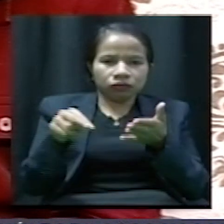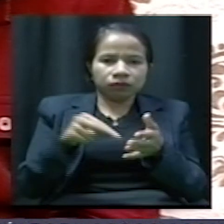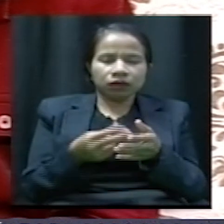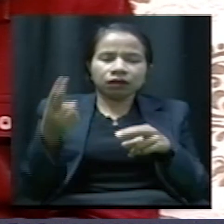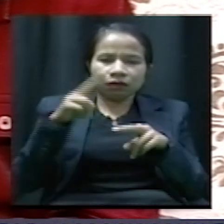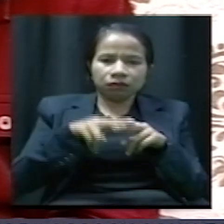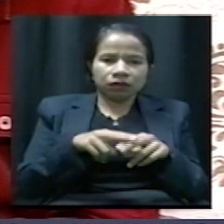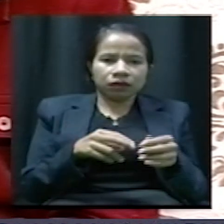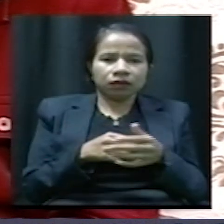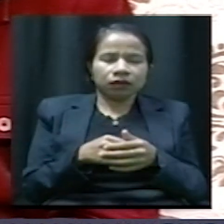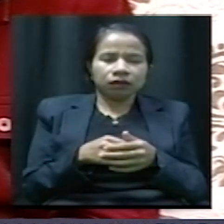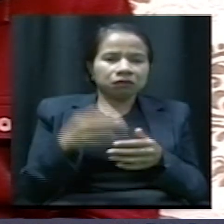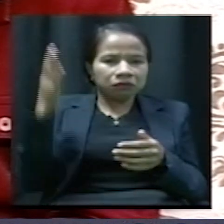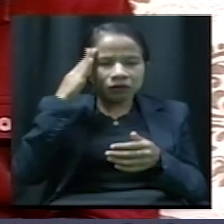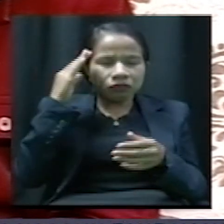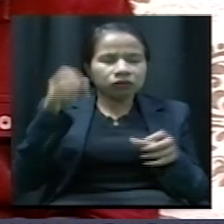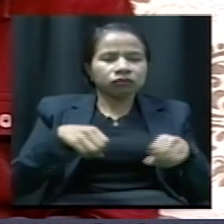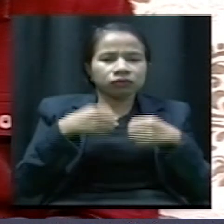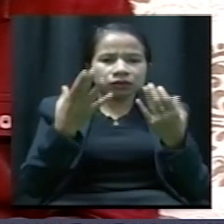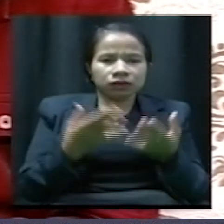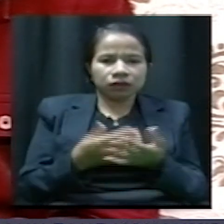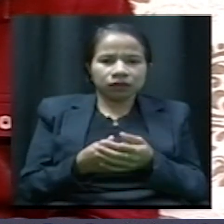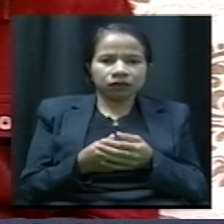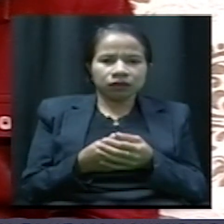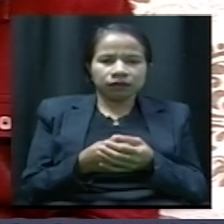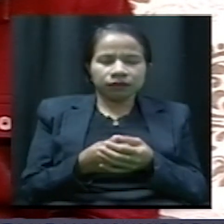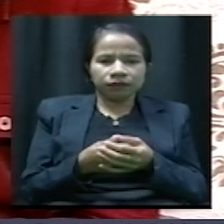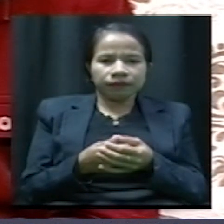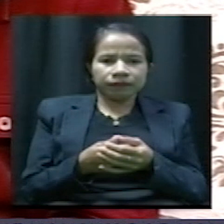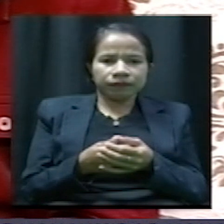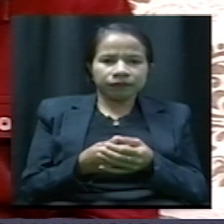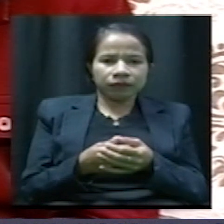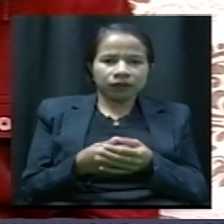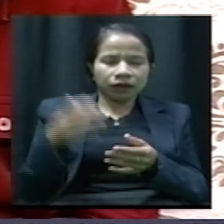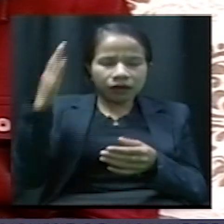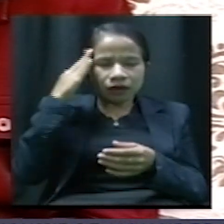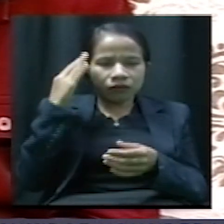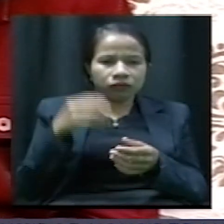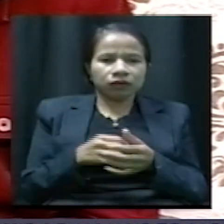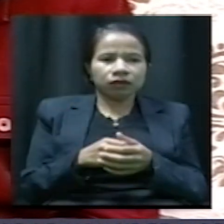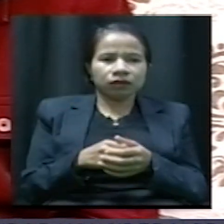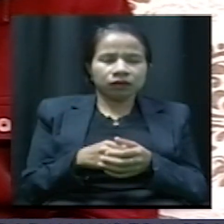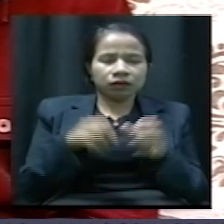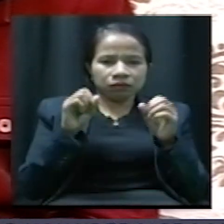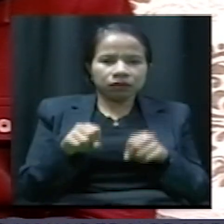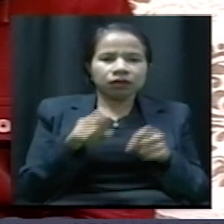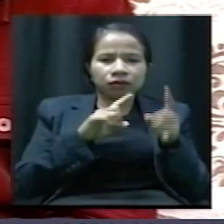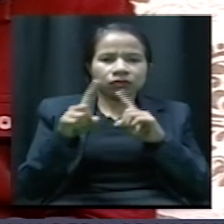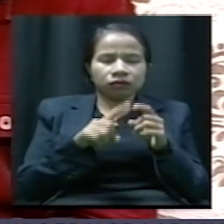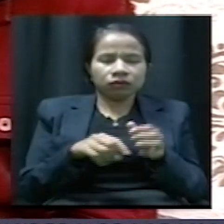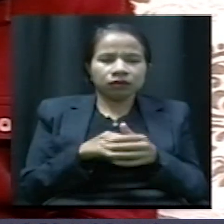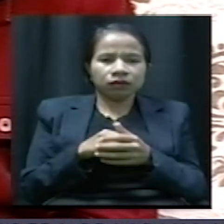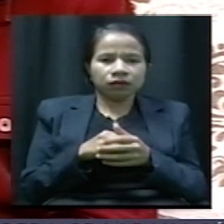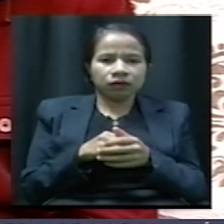nene aumenta ita bot ni hanoi ngoin sa iha pensamento kai hanoi ng rumai ta bot atu fo hanoi